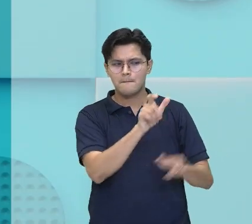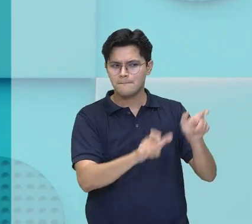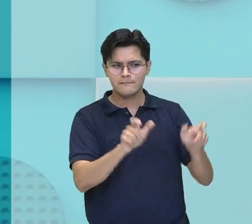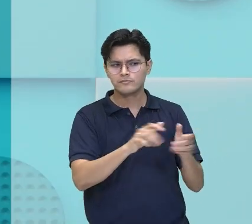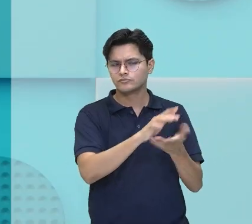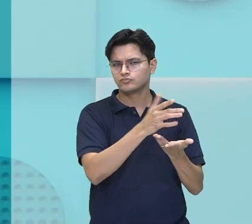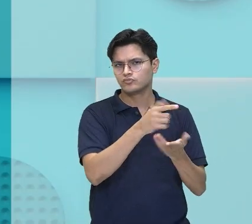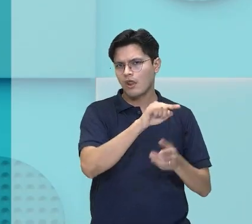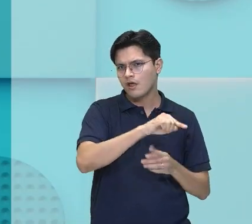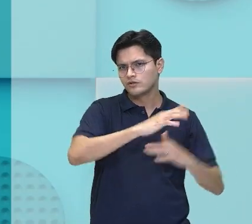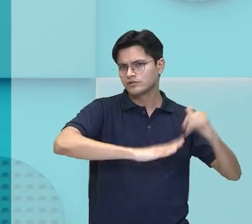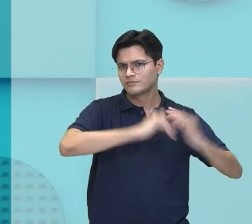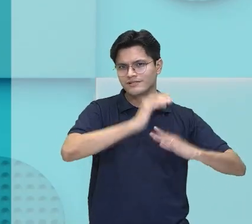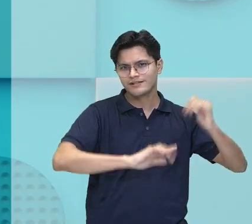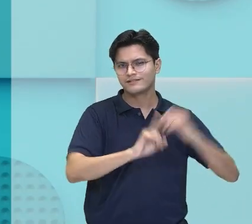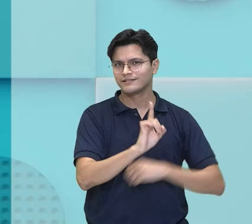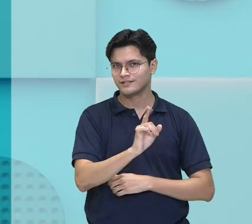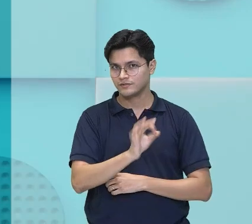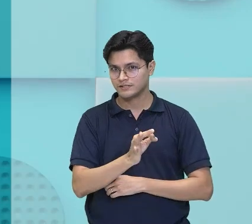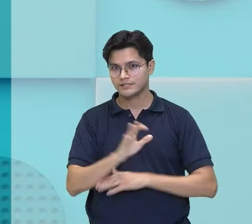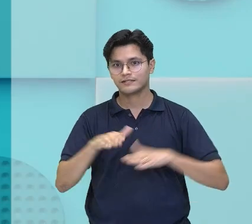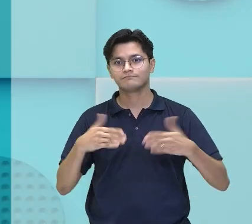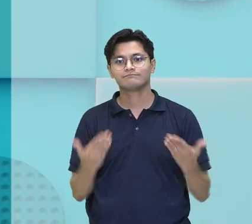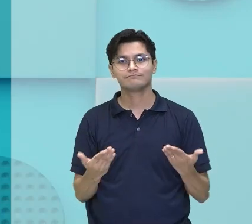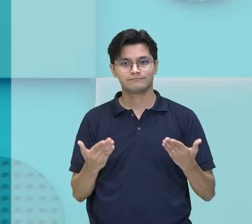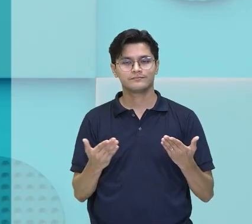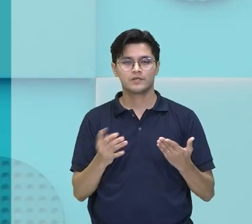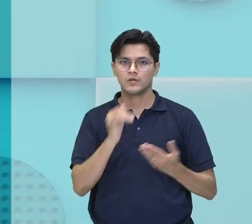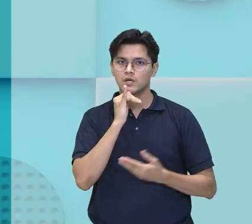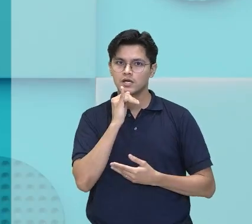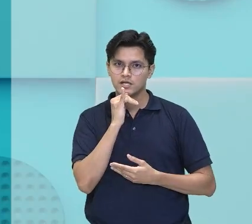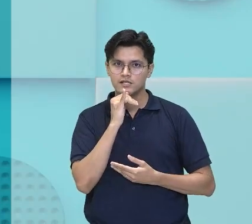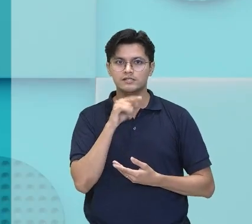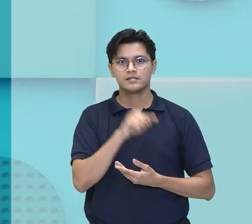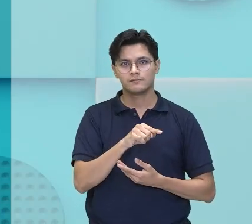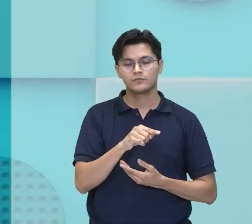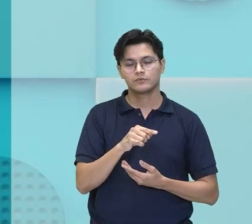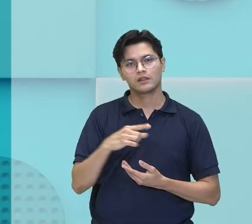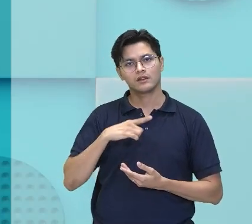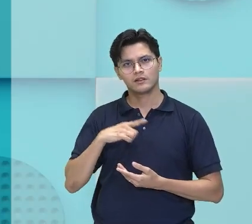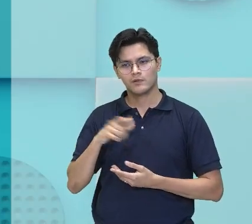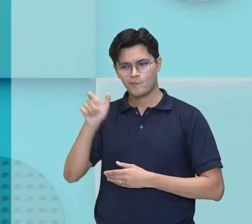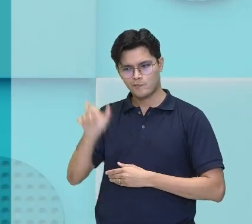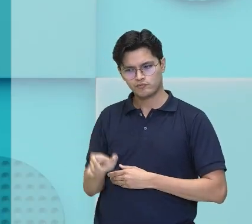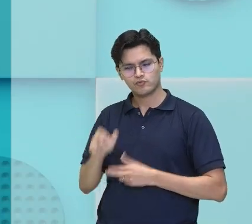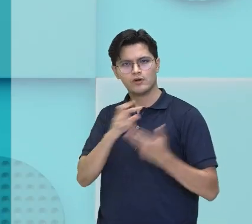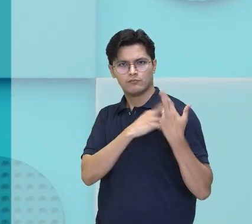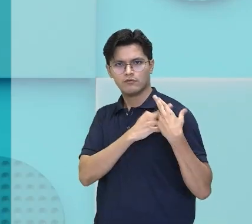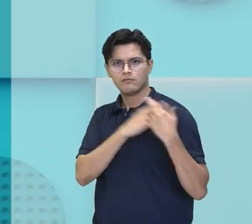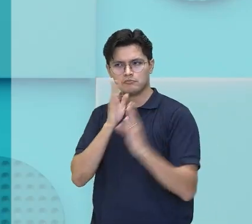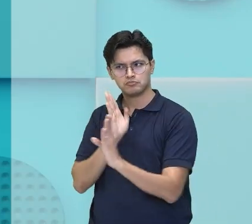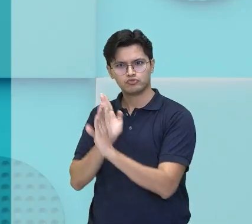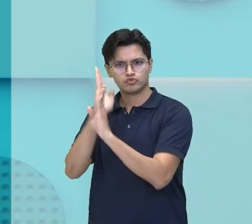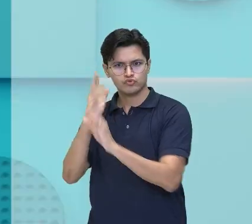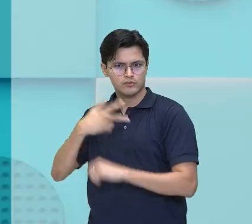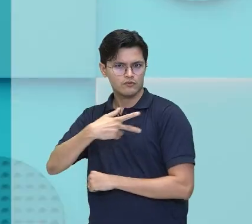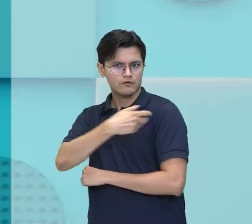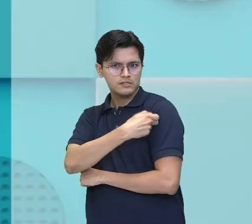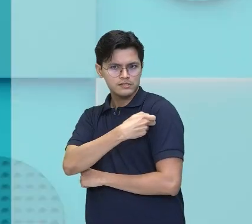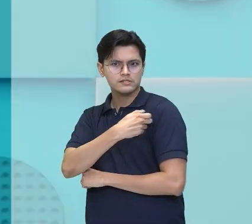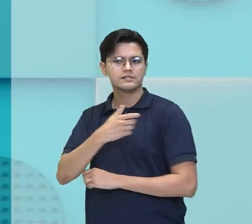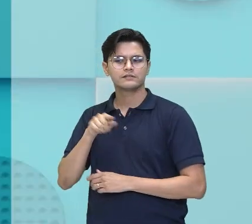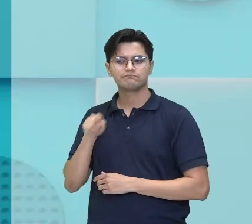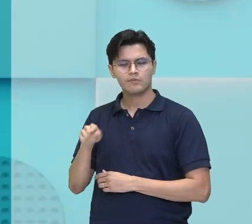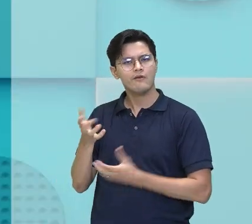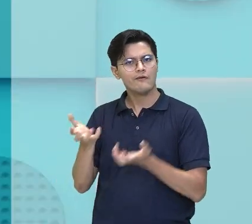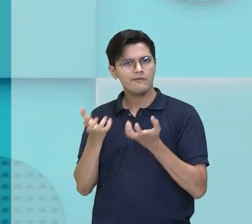como fazer essas investigações, análises, mas alguém descobriu a vacina e aí quer divulgar. Eu quero saber. Aí eles vão e